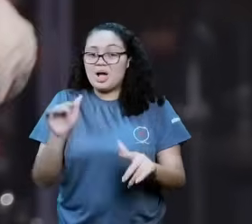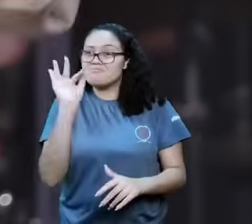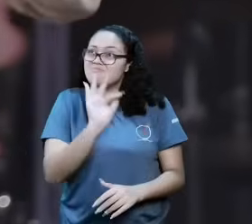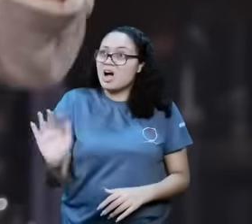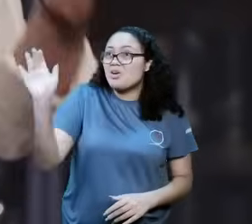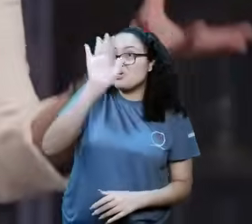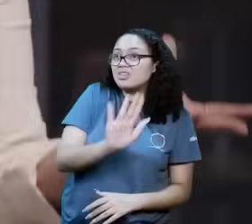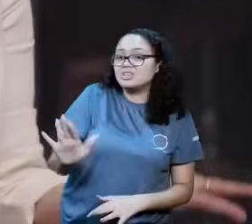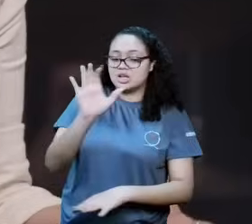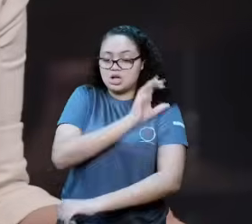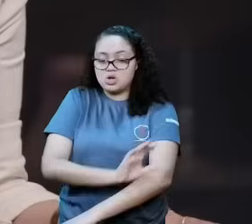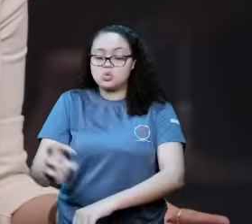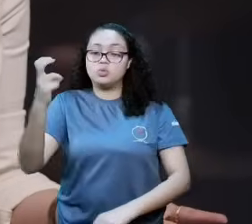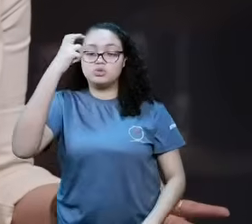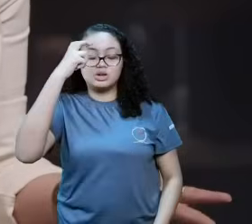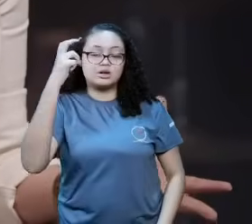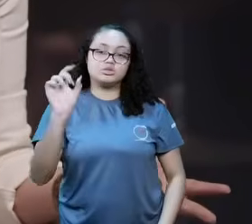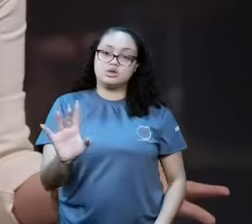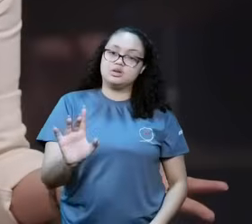filosofia cultural.